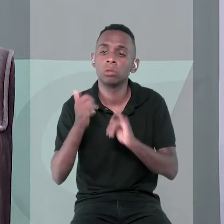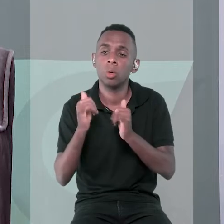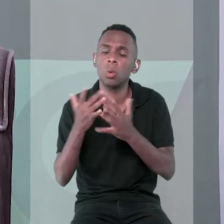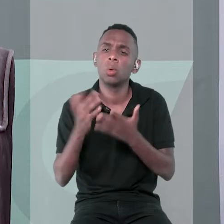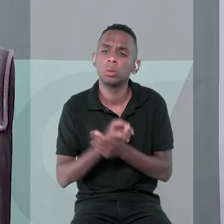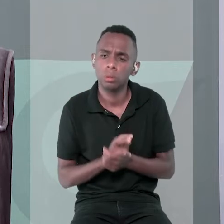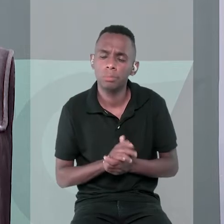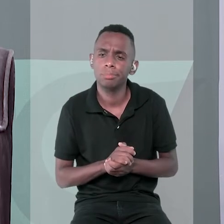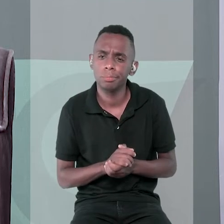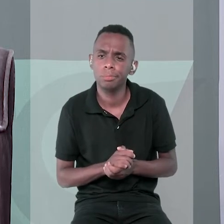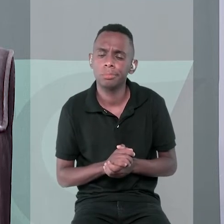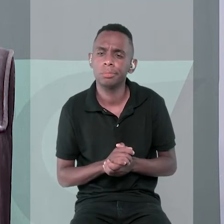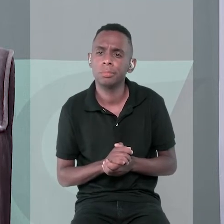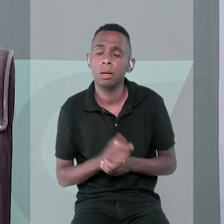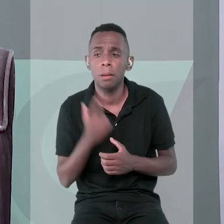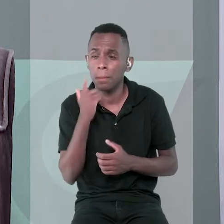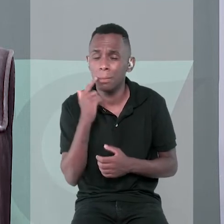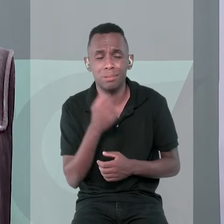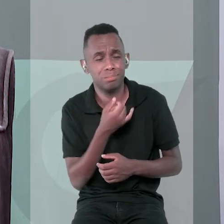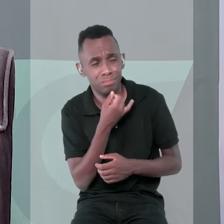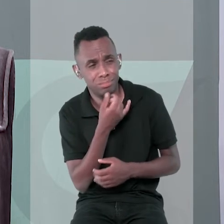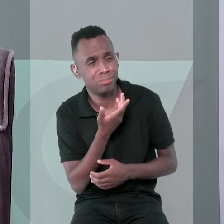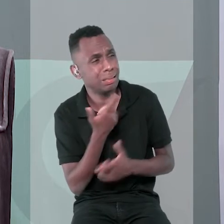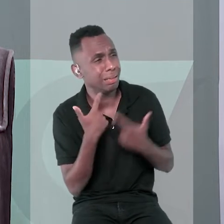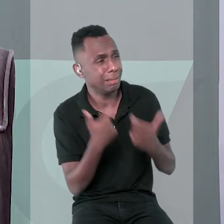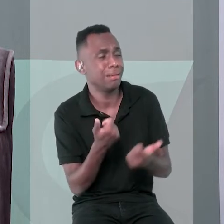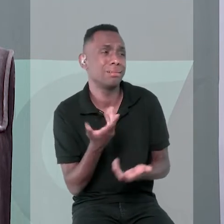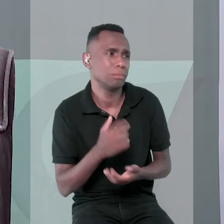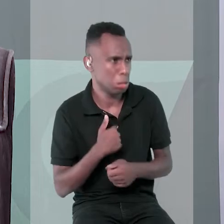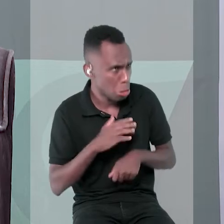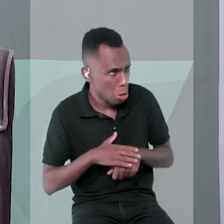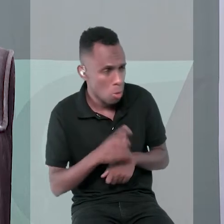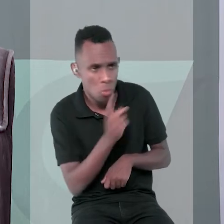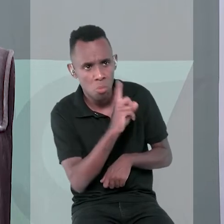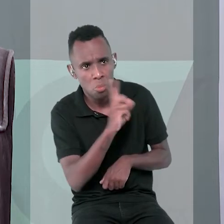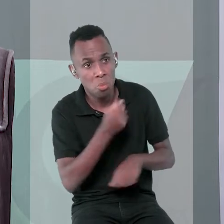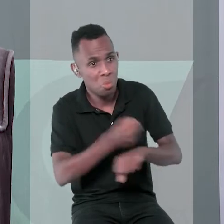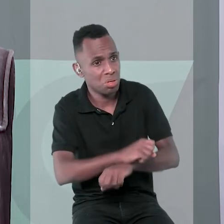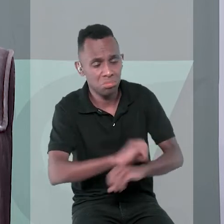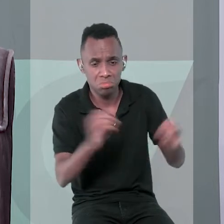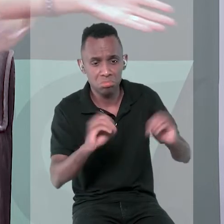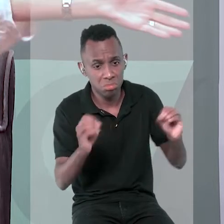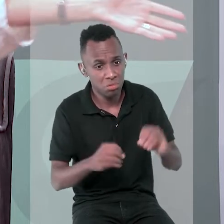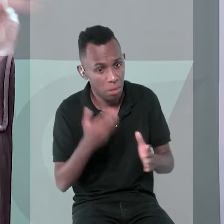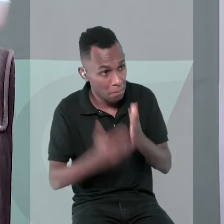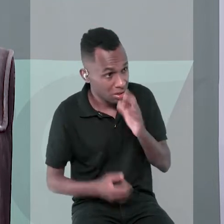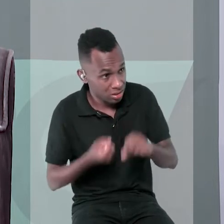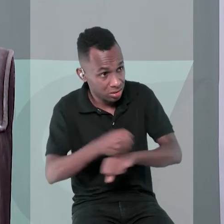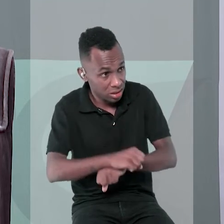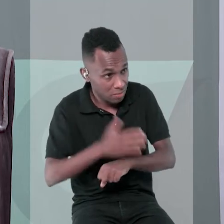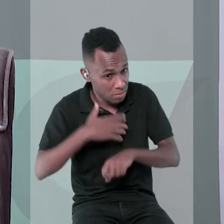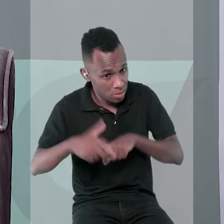pai escuta, fala, o pai todo desanimado com a tal da guerra. Fala, eu não, nem escravo, imagina, eu vou perder um escravo na minha terra